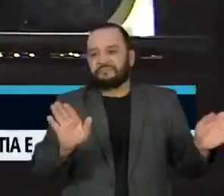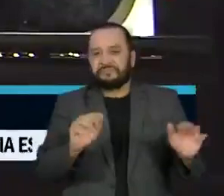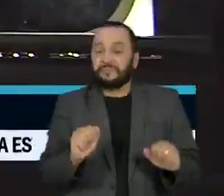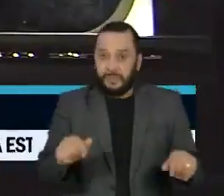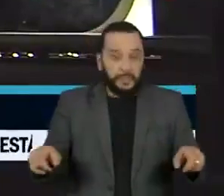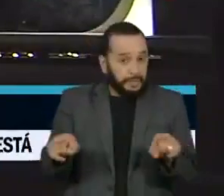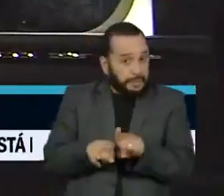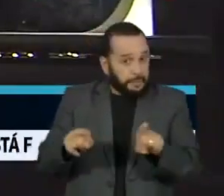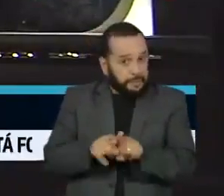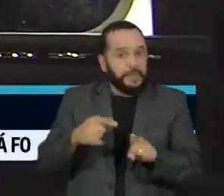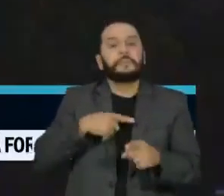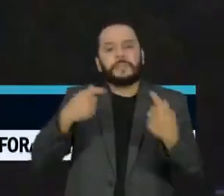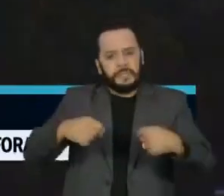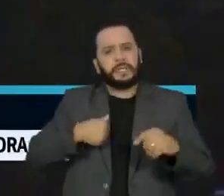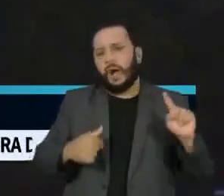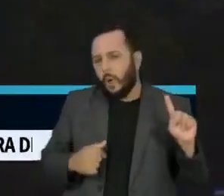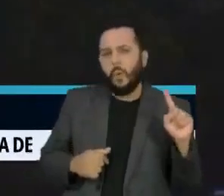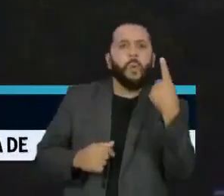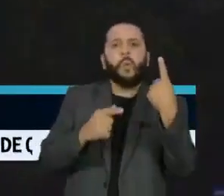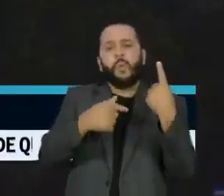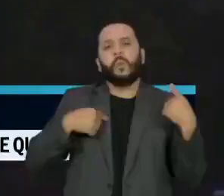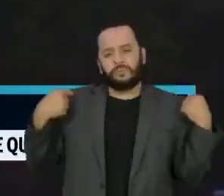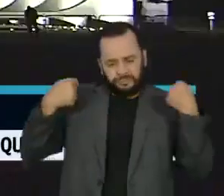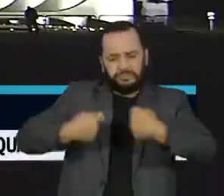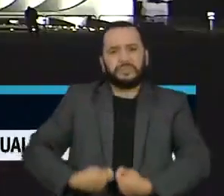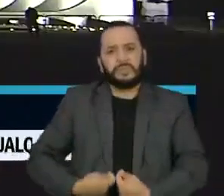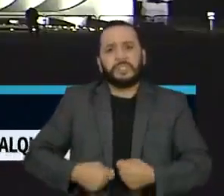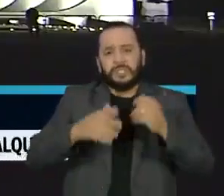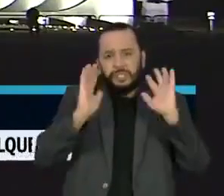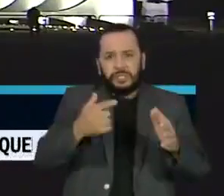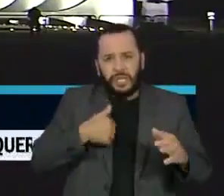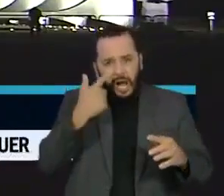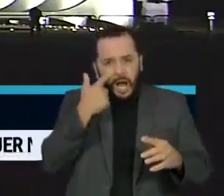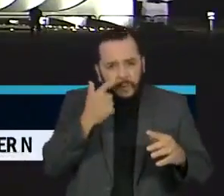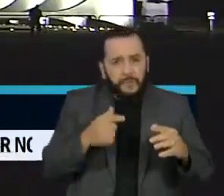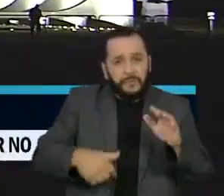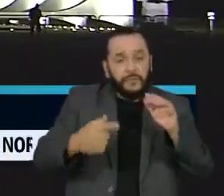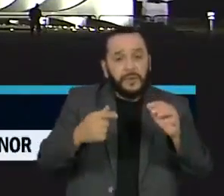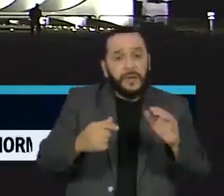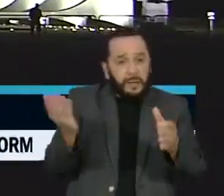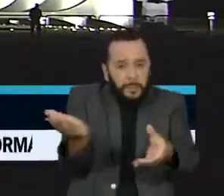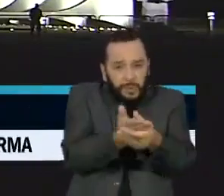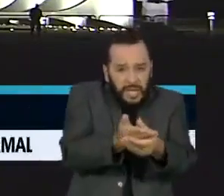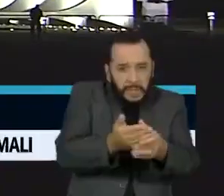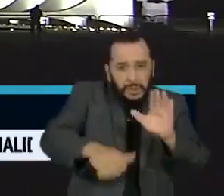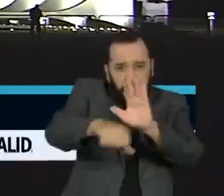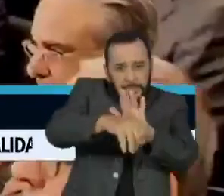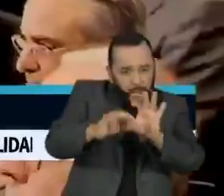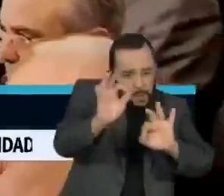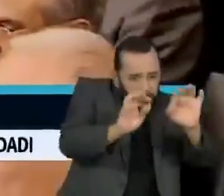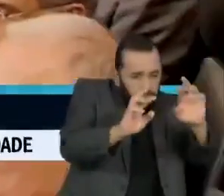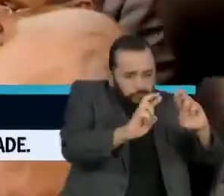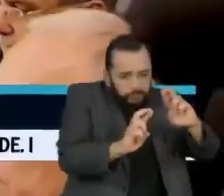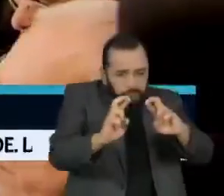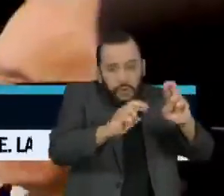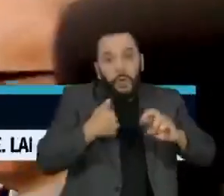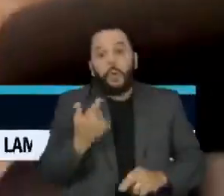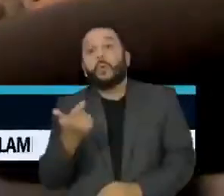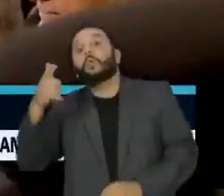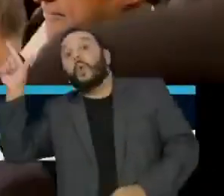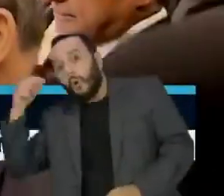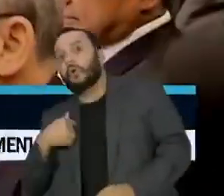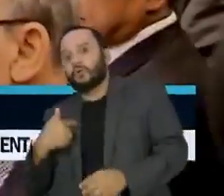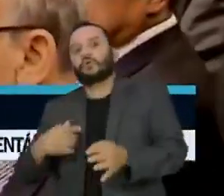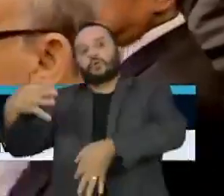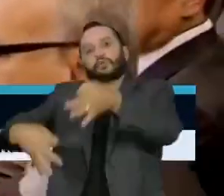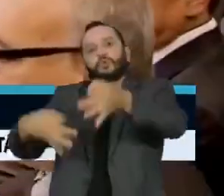anticrime determina que um magistrado fique responsável por acompanhar o inquérito criminal e outro julgue o processo, que seria de